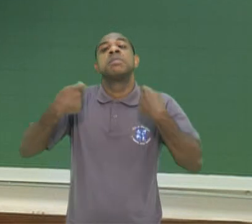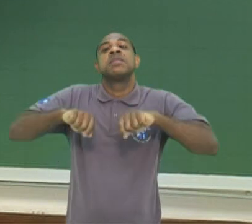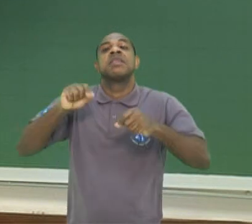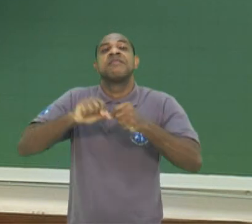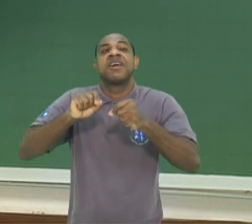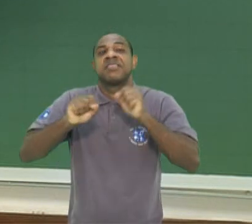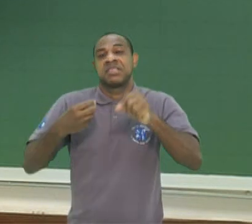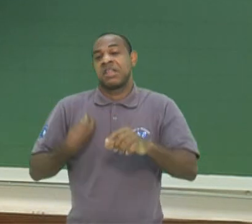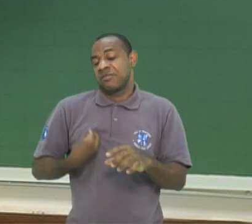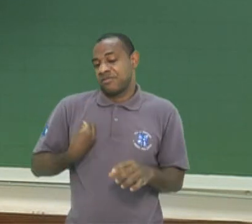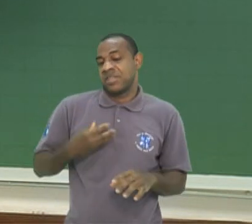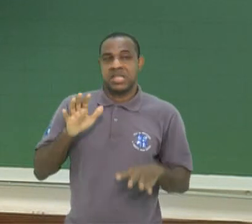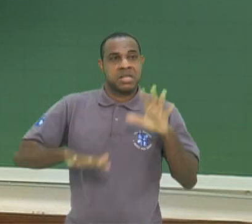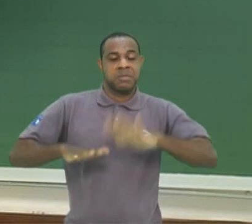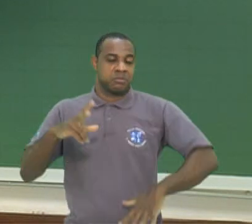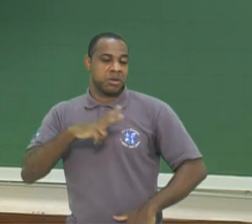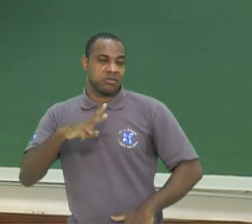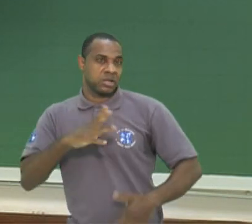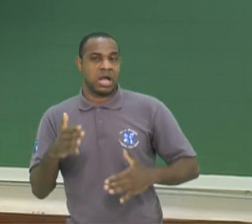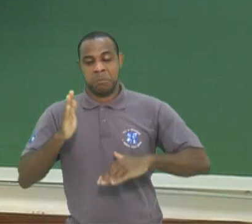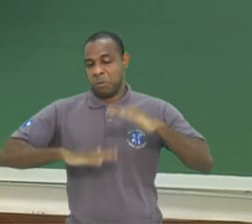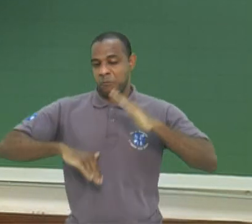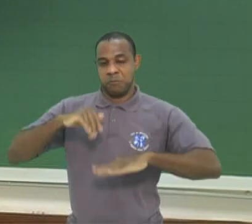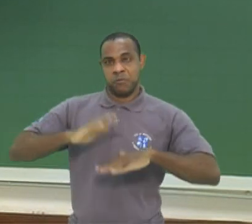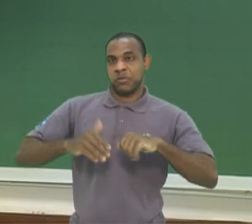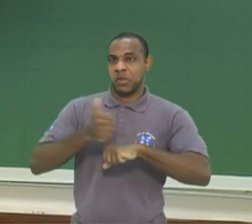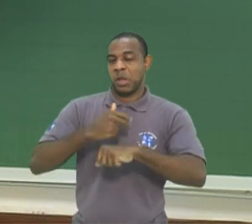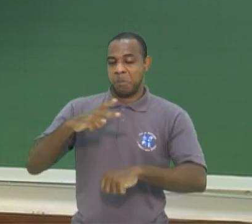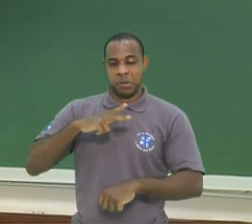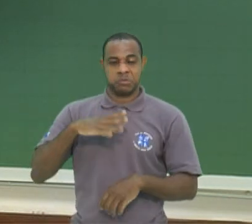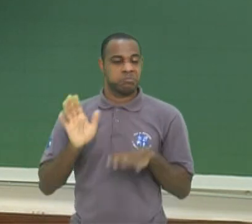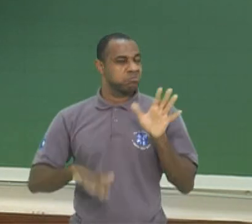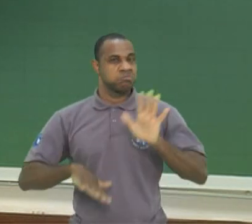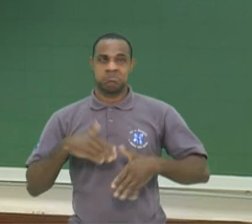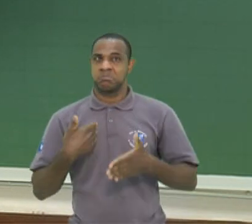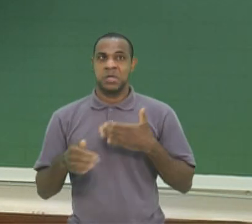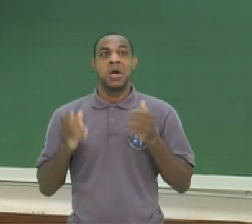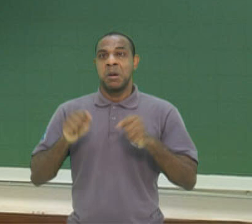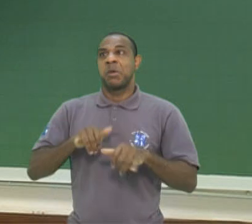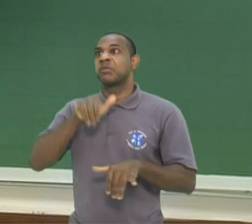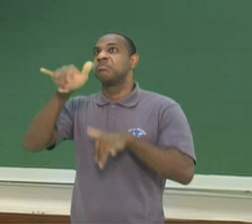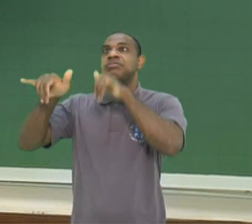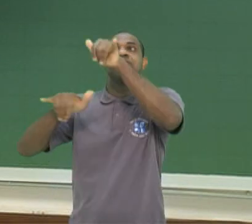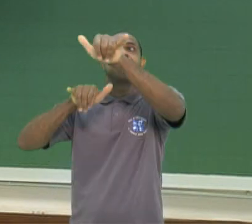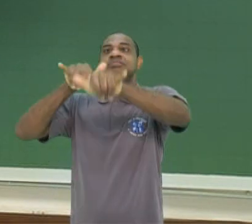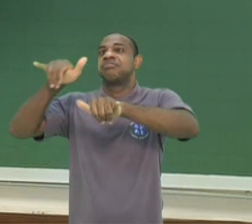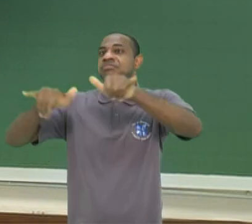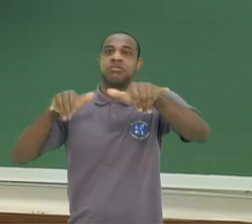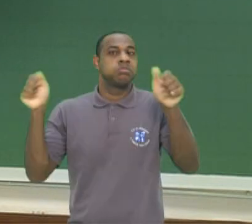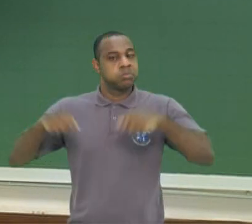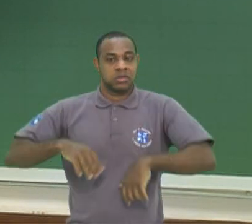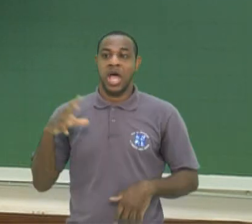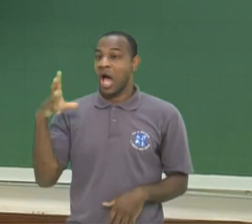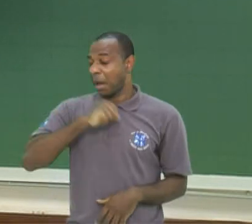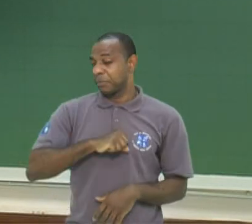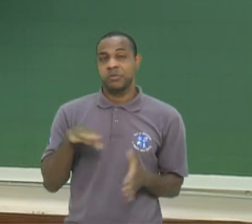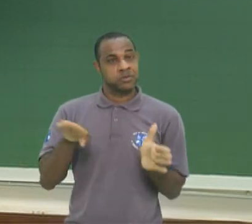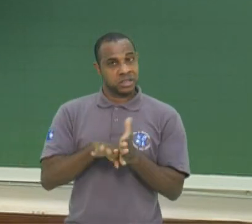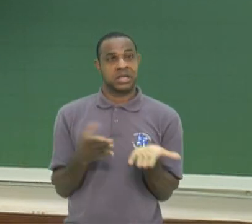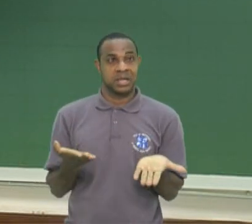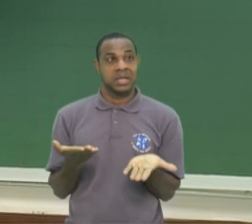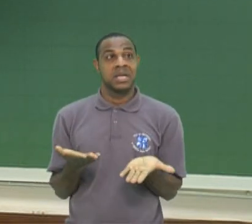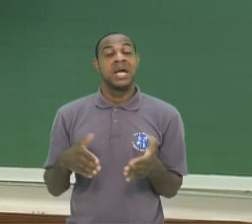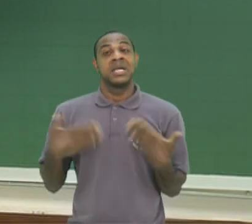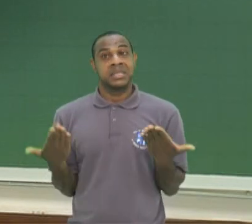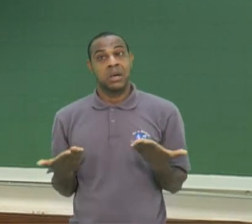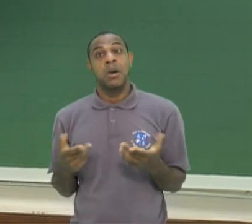fazer na sua vida particular, profissional, pessoal, né, ela pode estar em diferentes países. E por